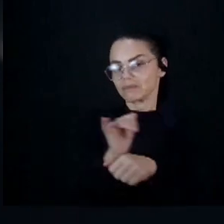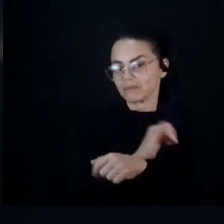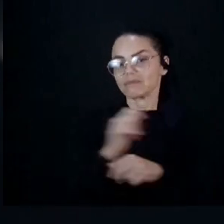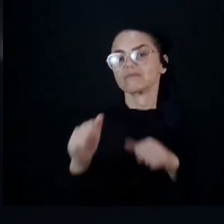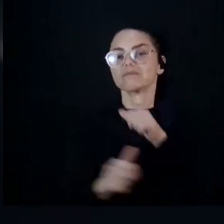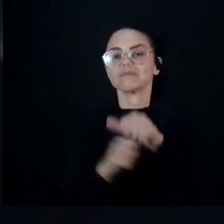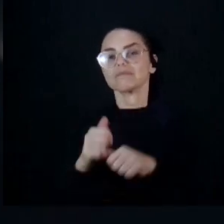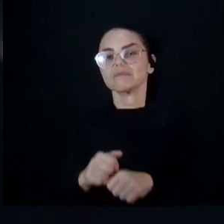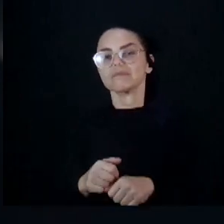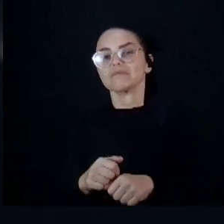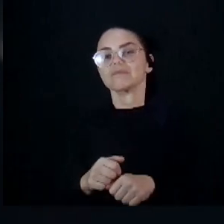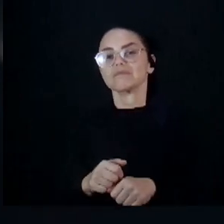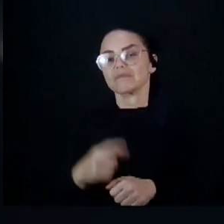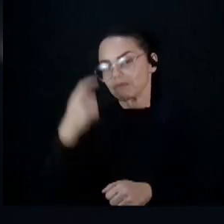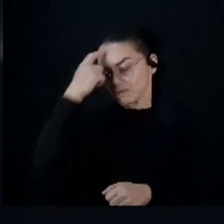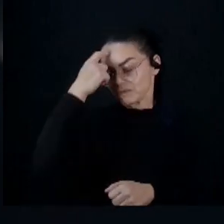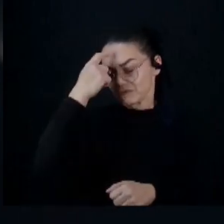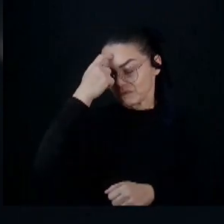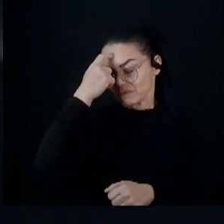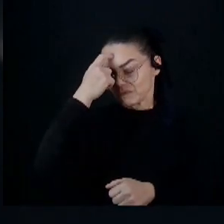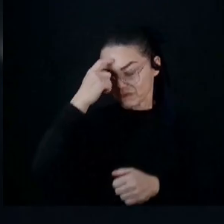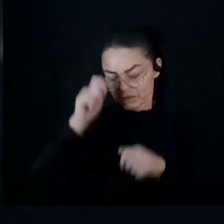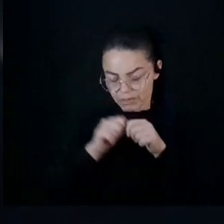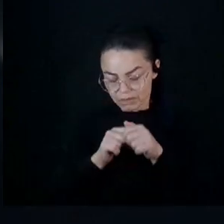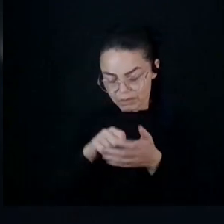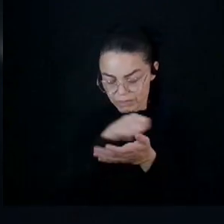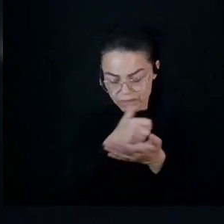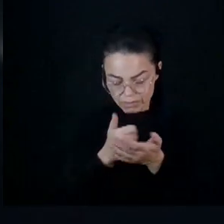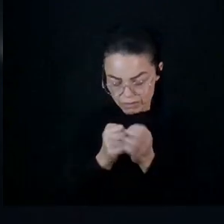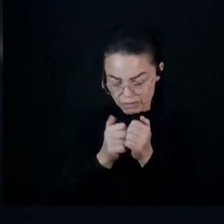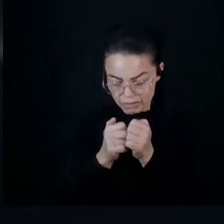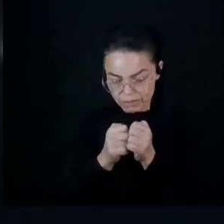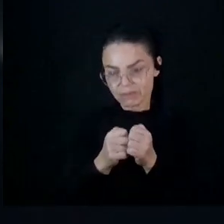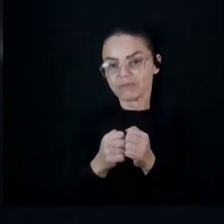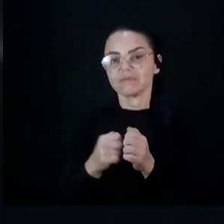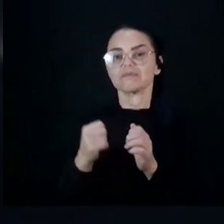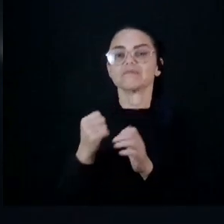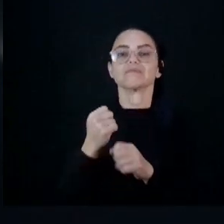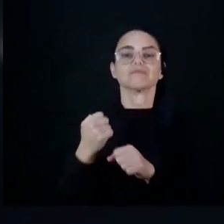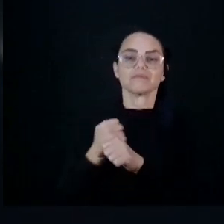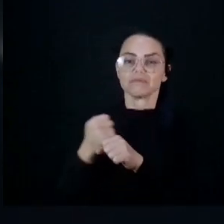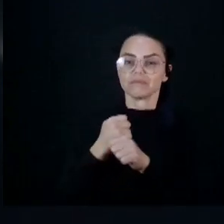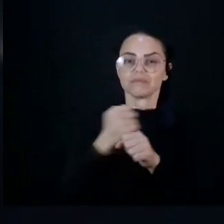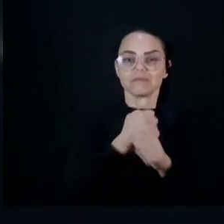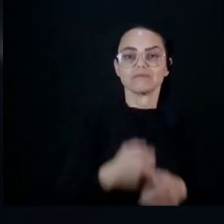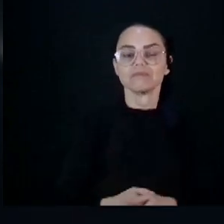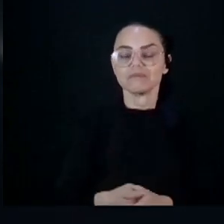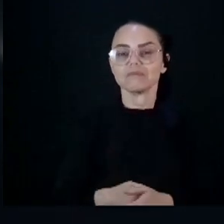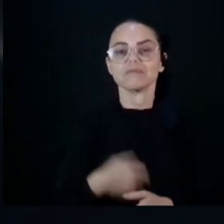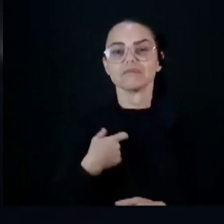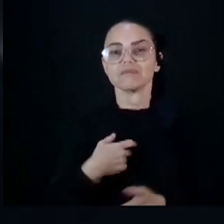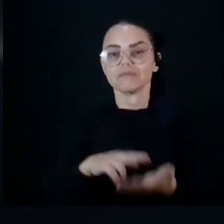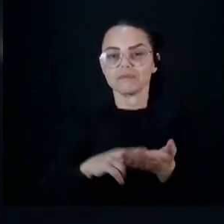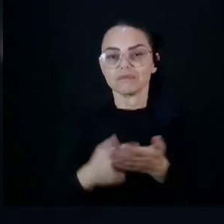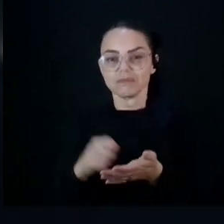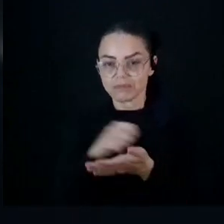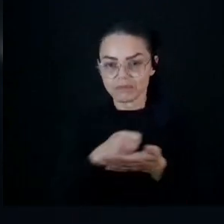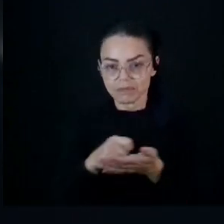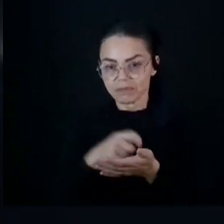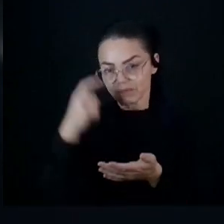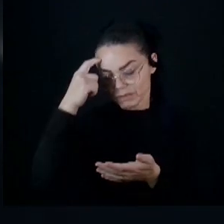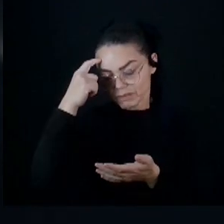entre pensar e escrever. Durante séculos, escrever exigiu uma etapa de tradução entre a ideia e o